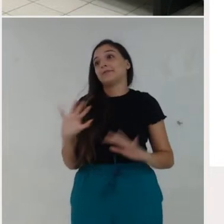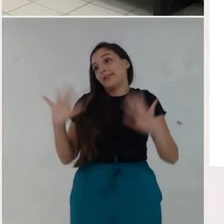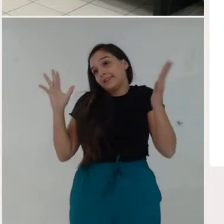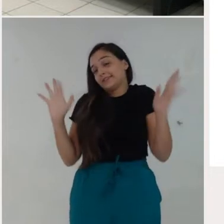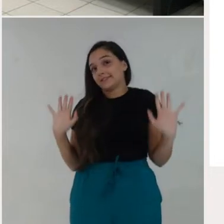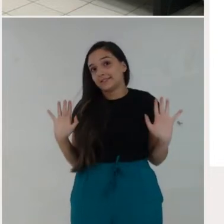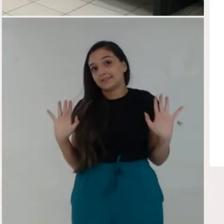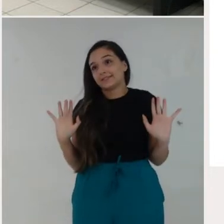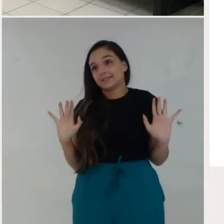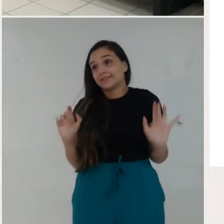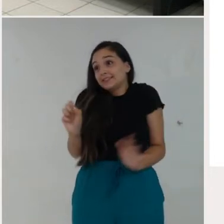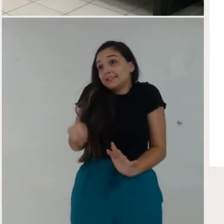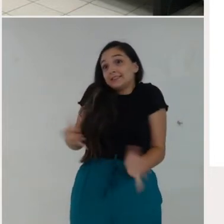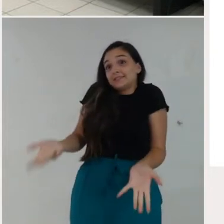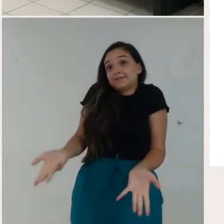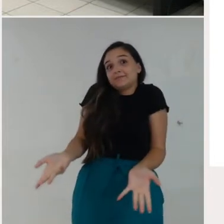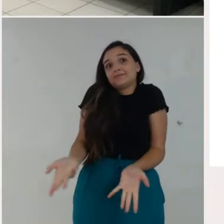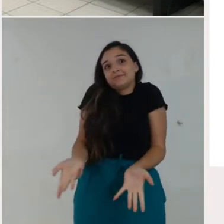sei, né?